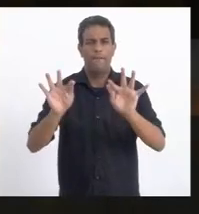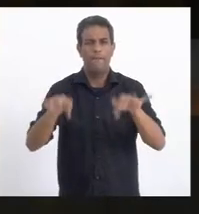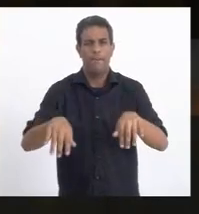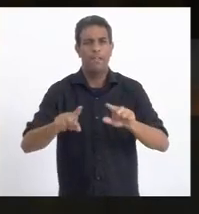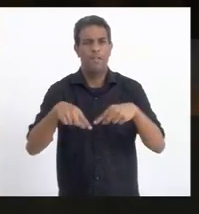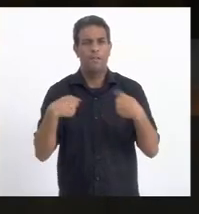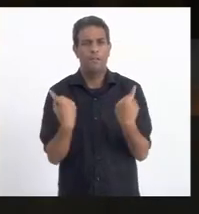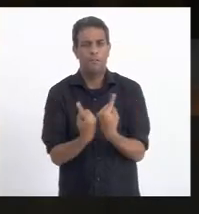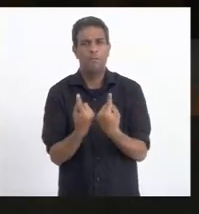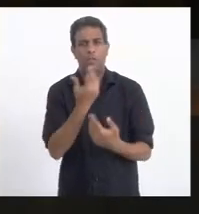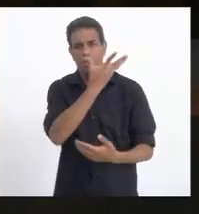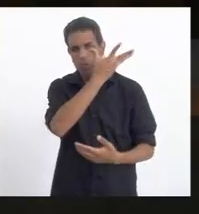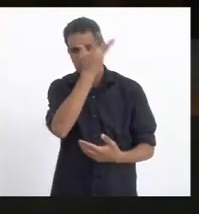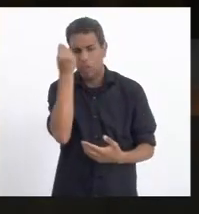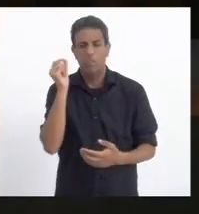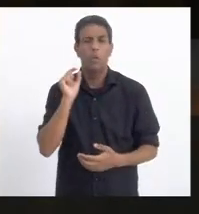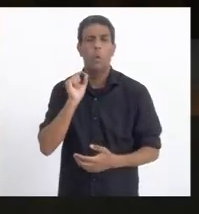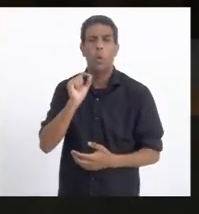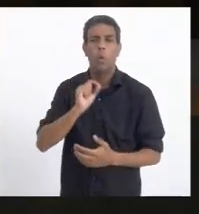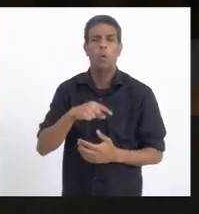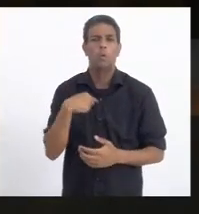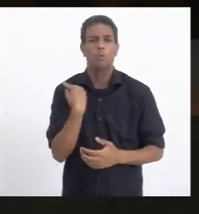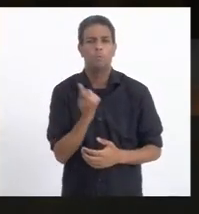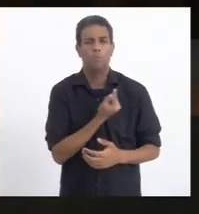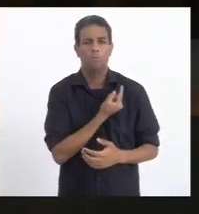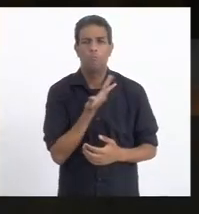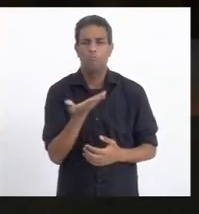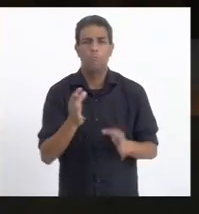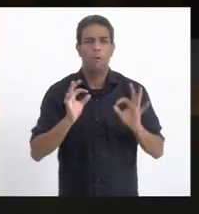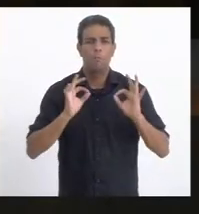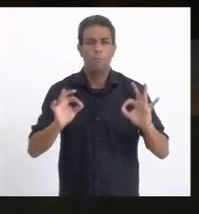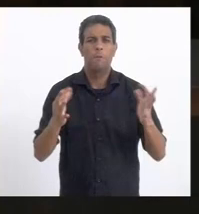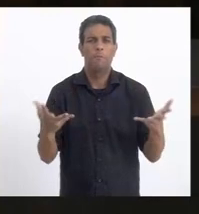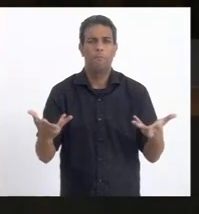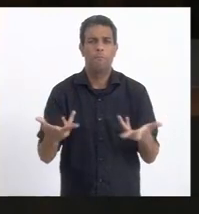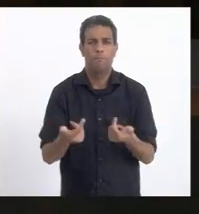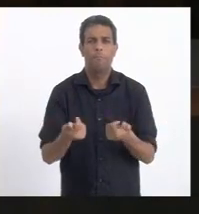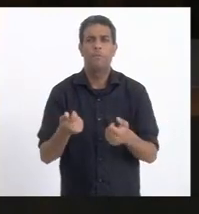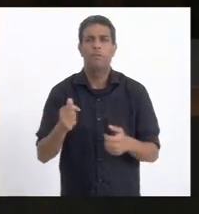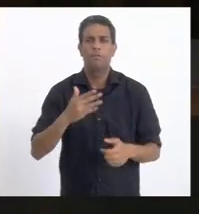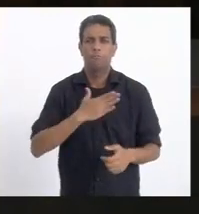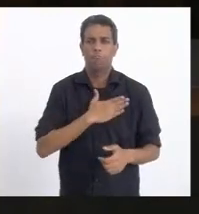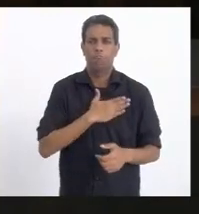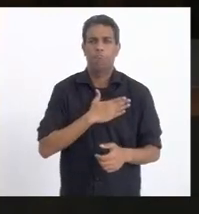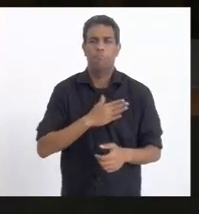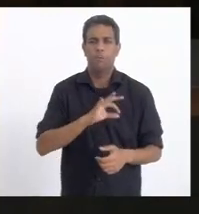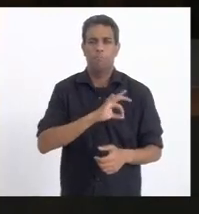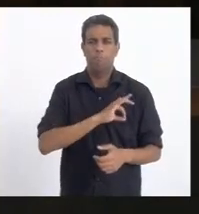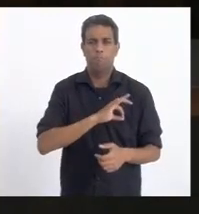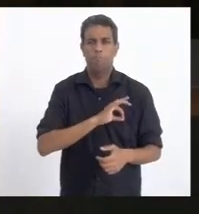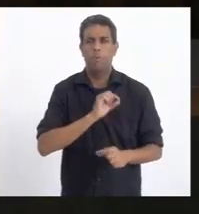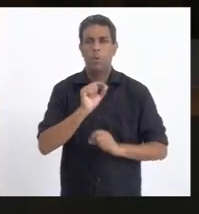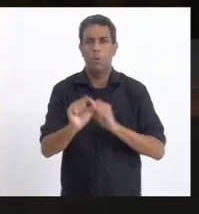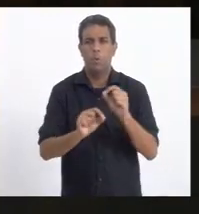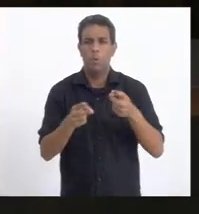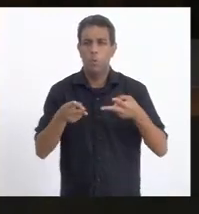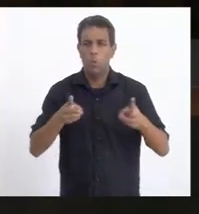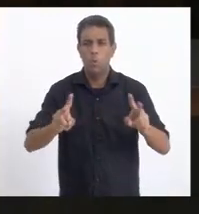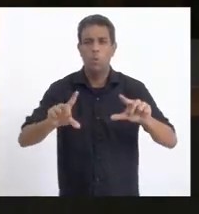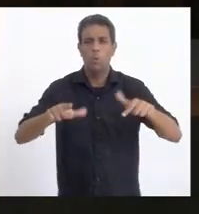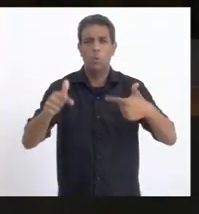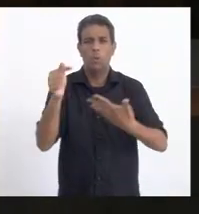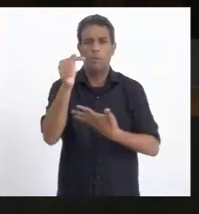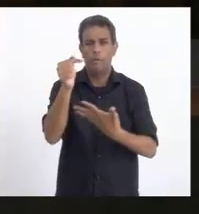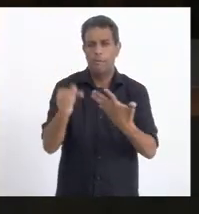nós não esquecemos o que diz o belíssimo hino da polícia a ser policial em atitude